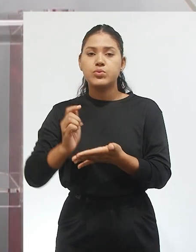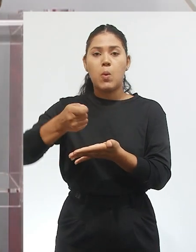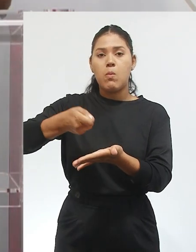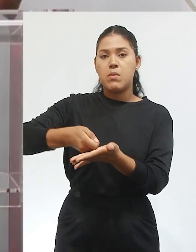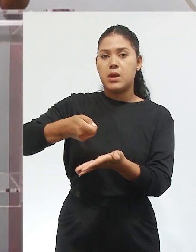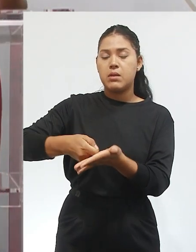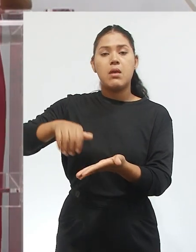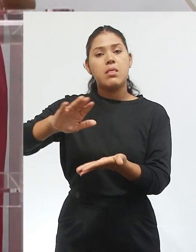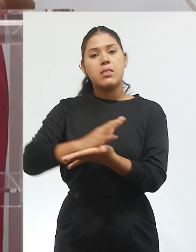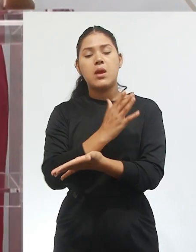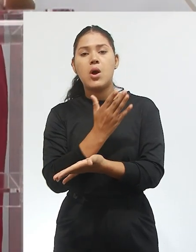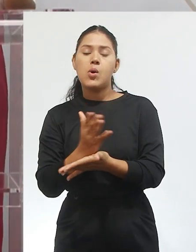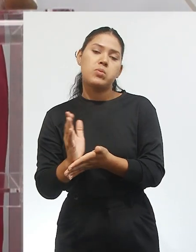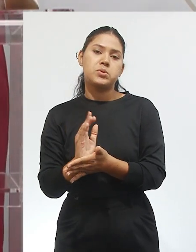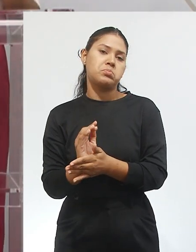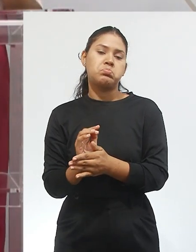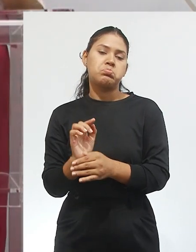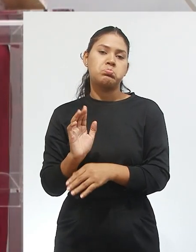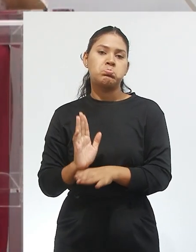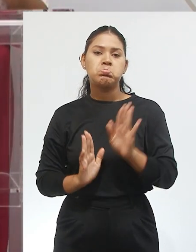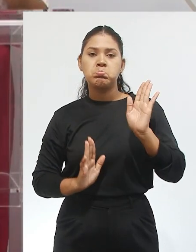e outros facultativos.